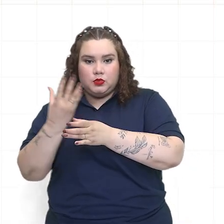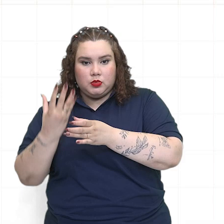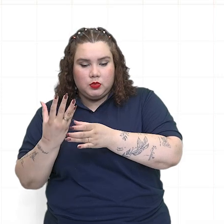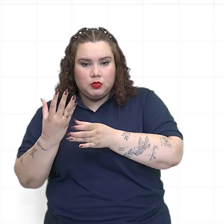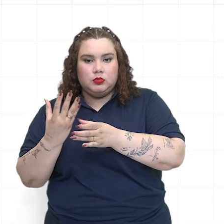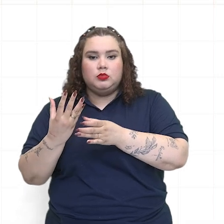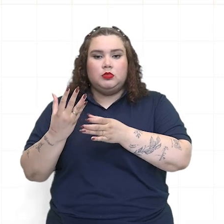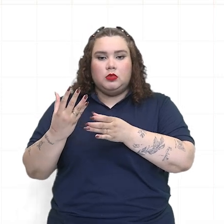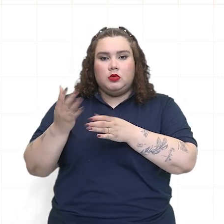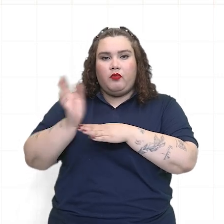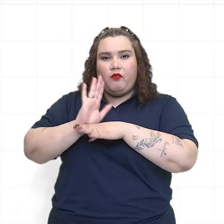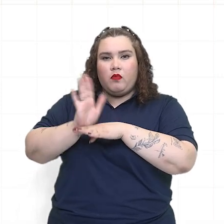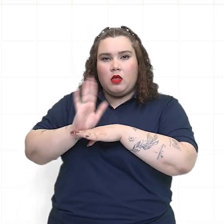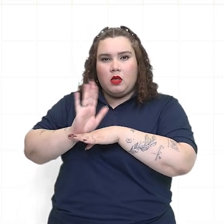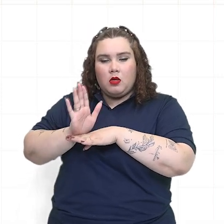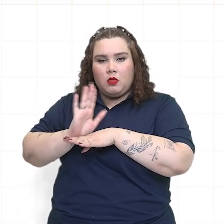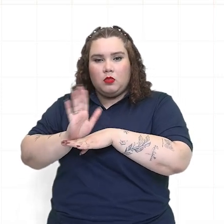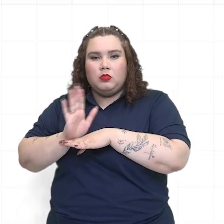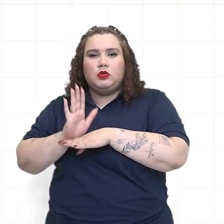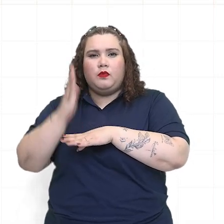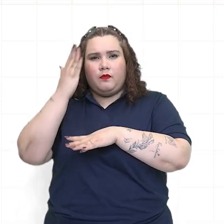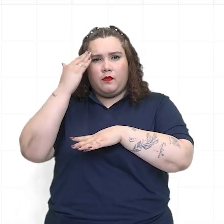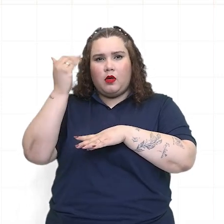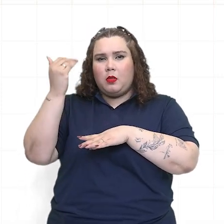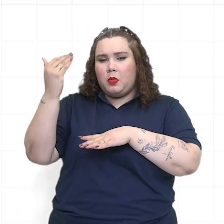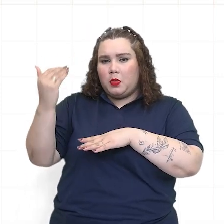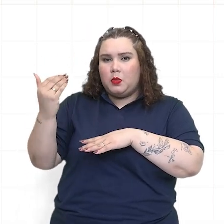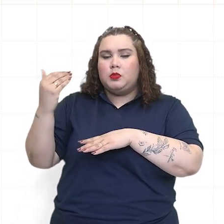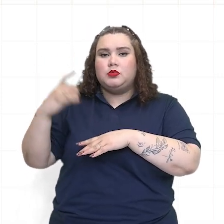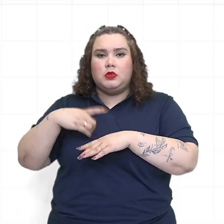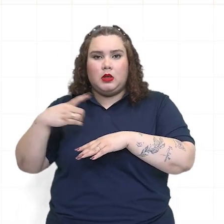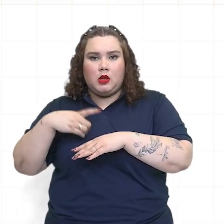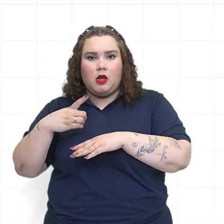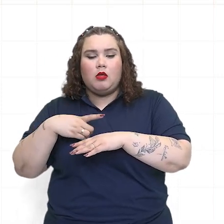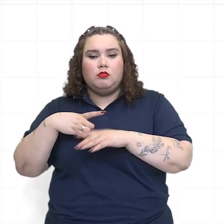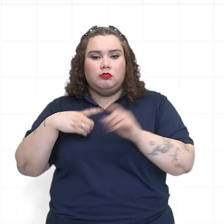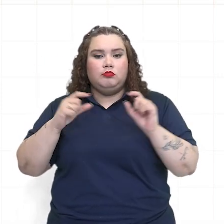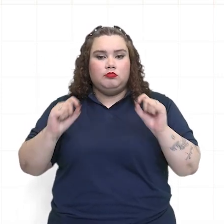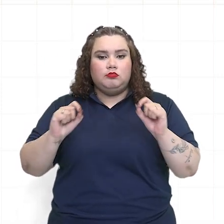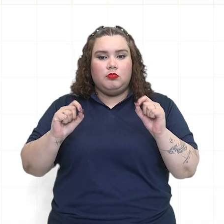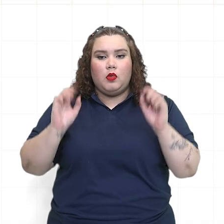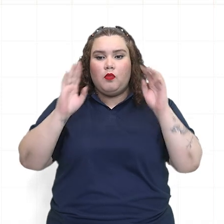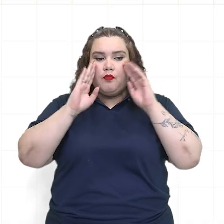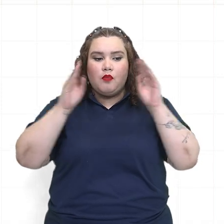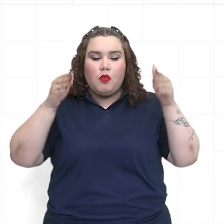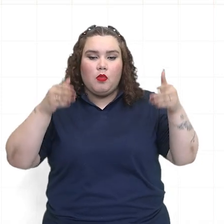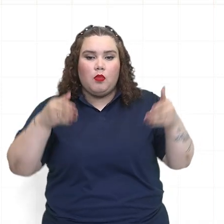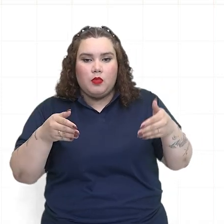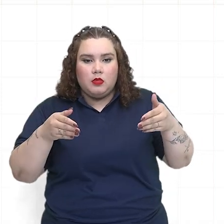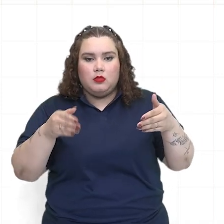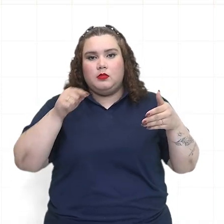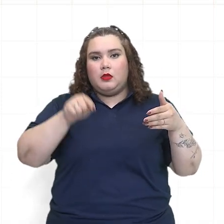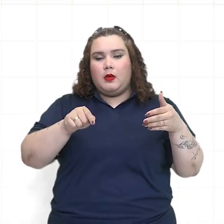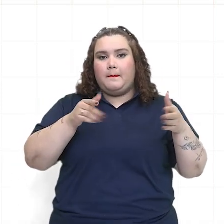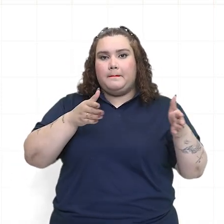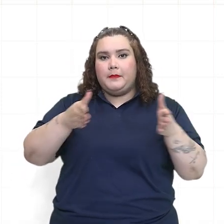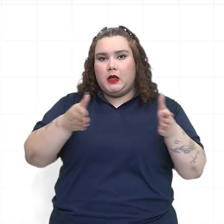né, cinematográficas famosas, inclusive, né, voltadas justamente para